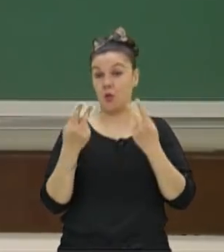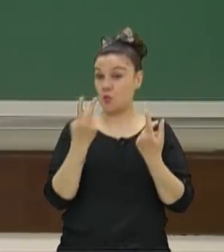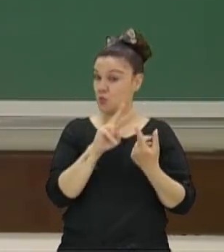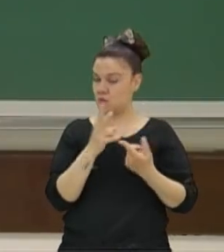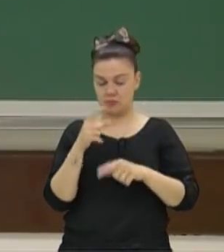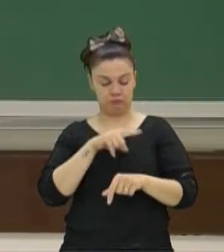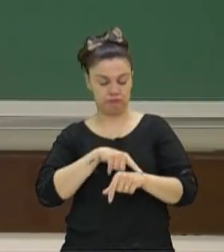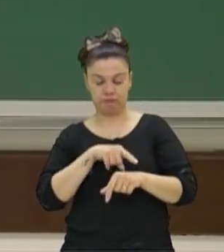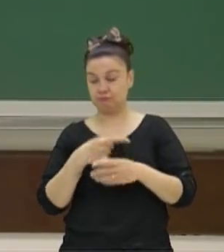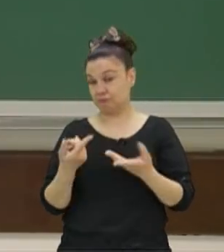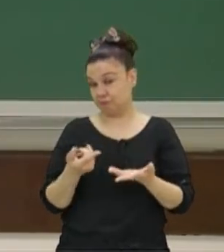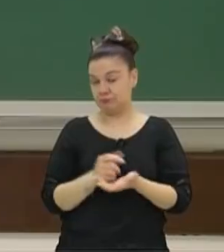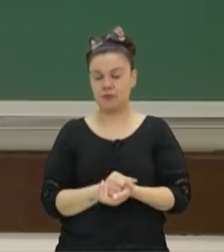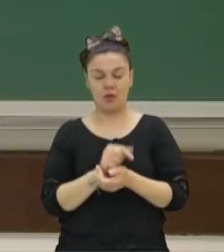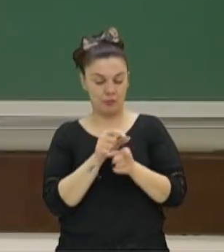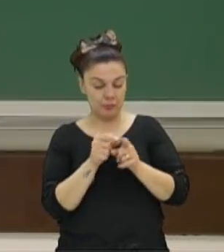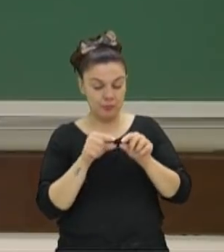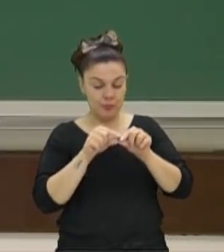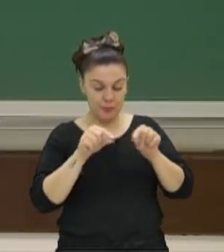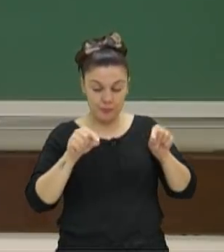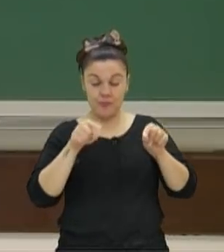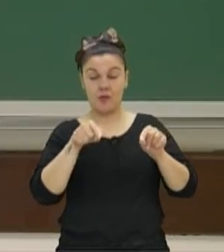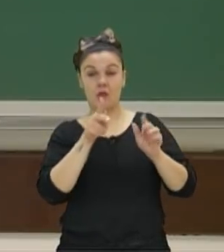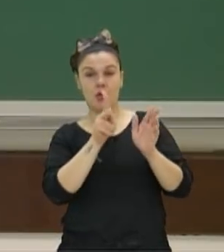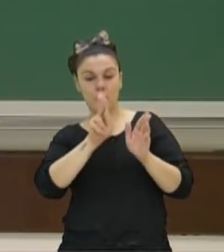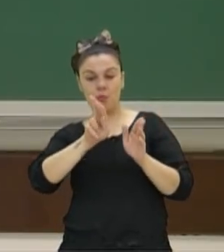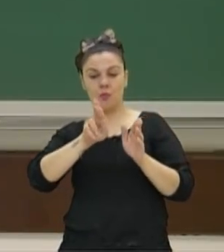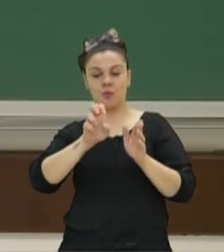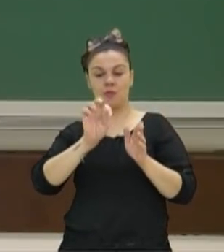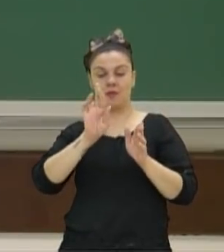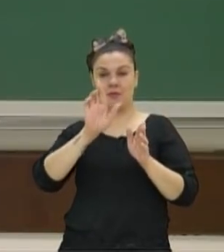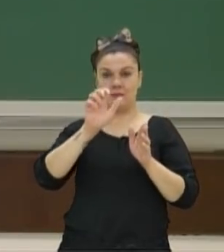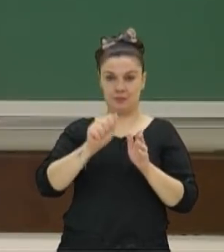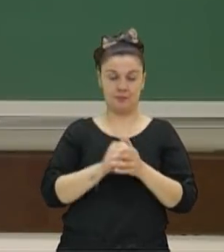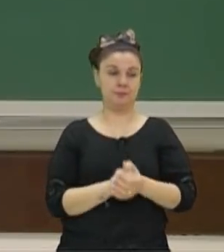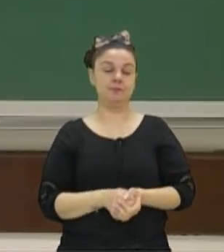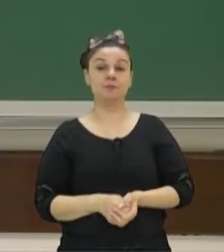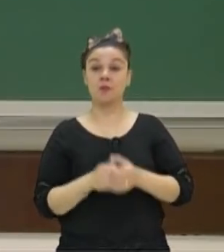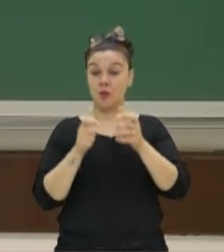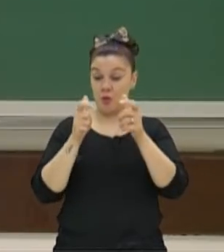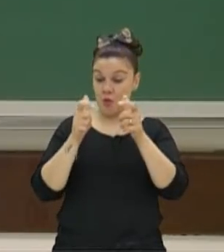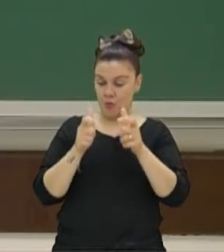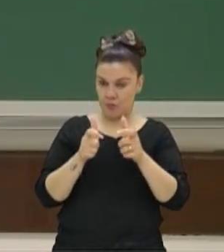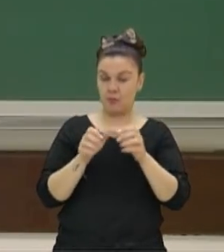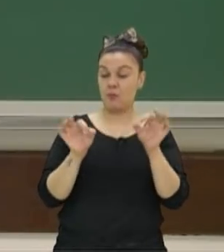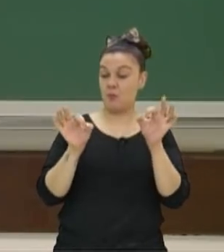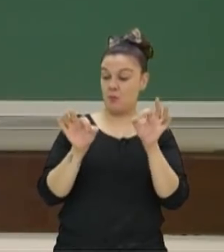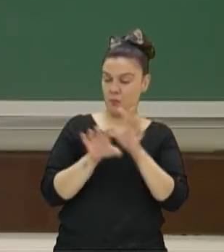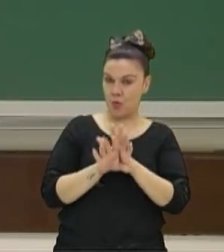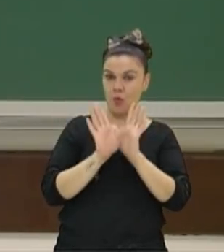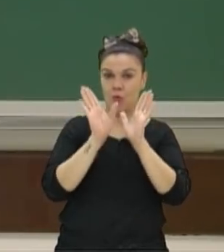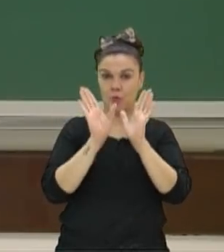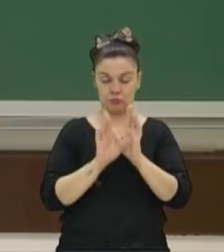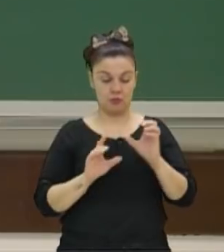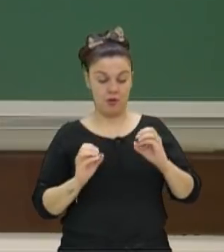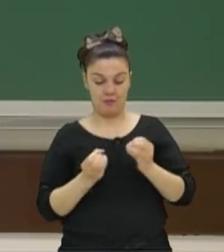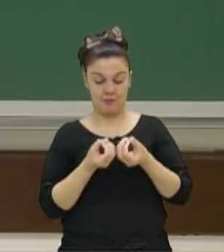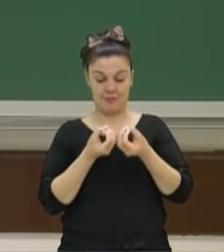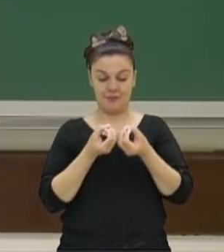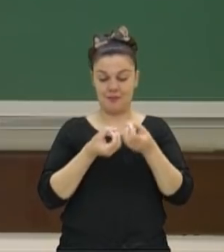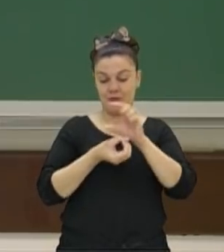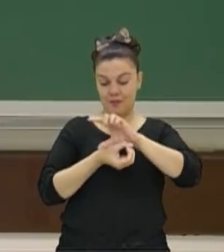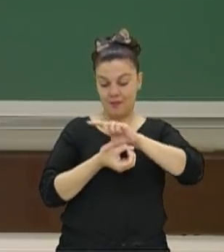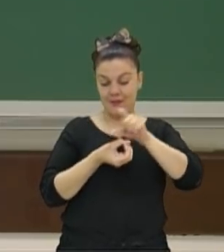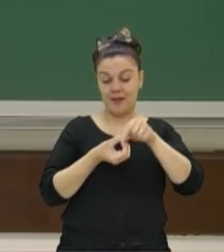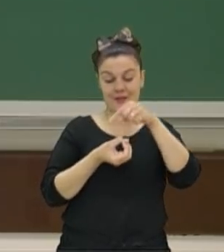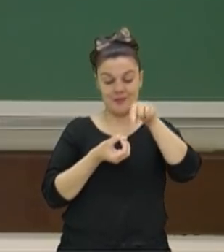também ejacula, esse canal é a uretra. O local onde os espermatozoides prontos, maduros, ficam armazenados,